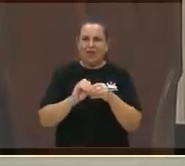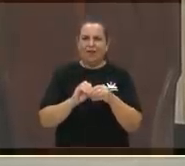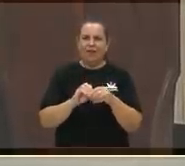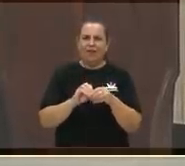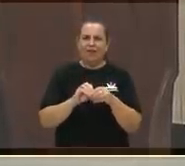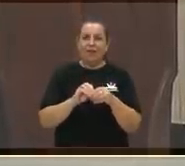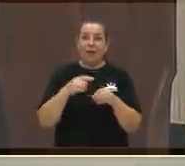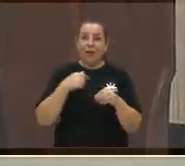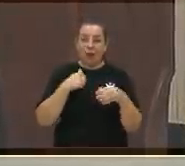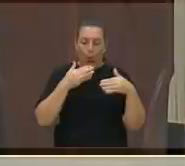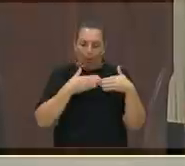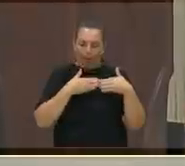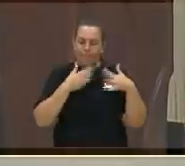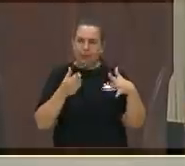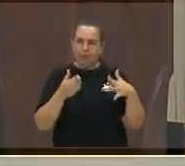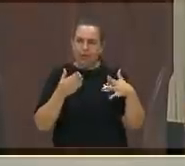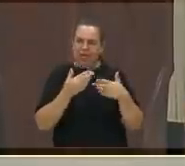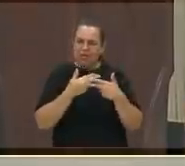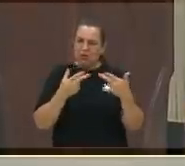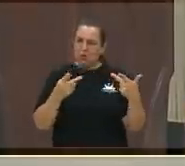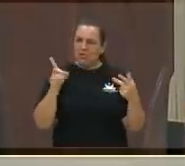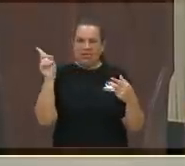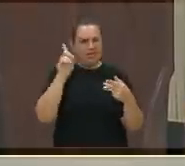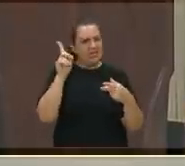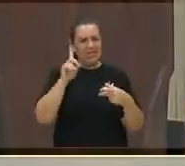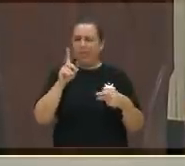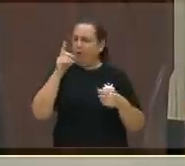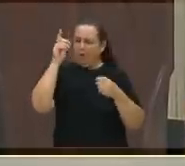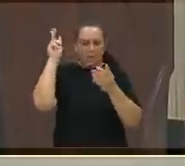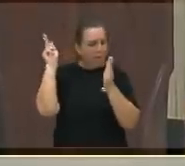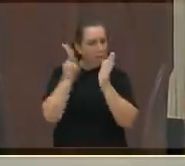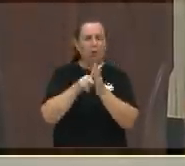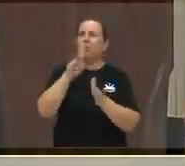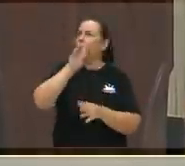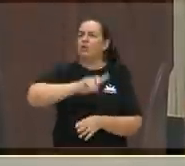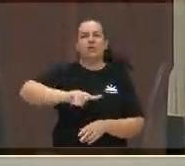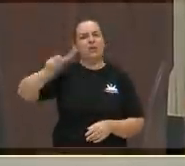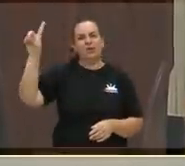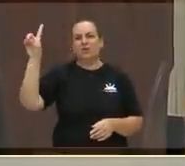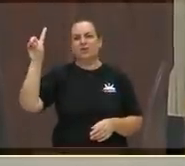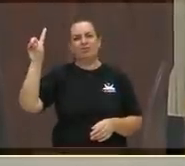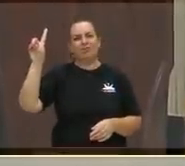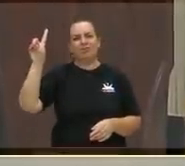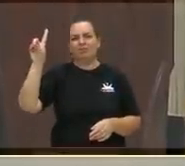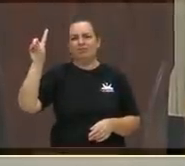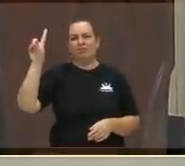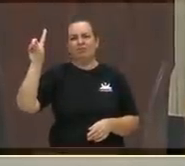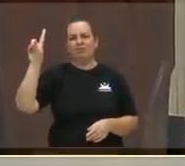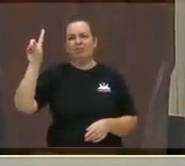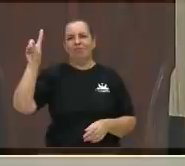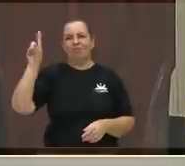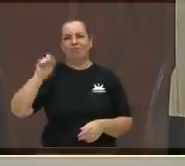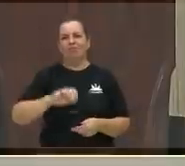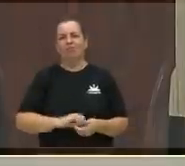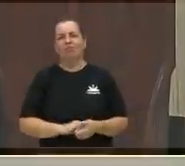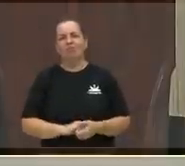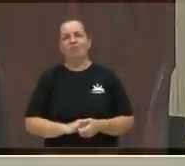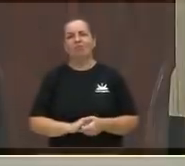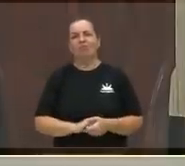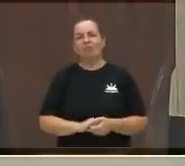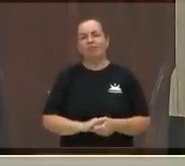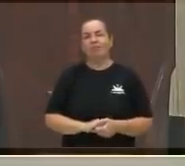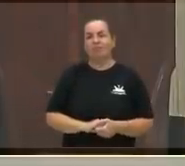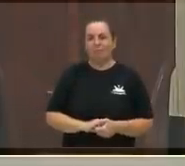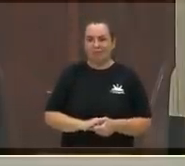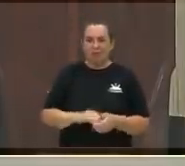é algo que não essa soberania de deus ainda nesse primeiro ponto